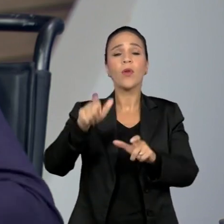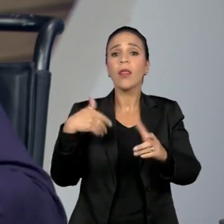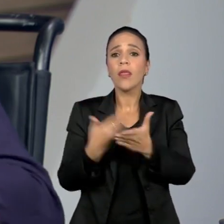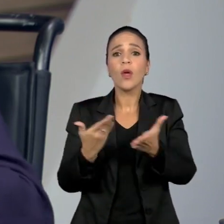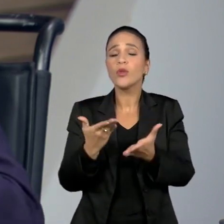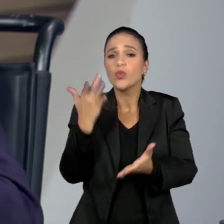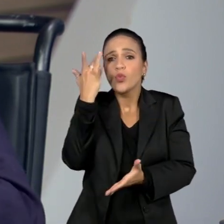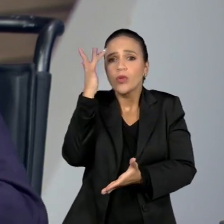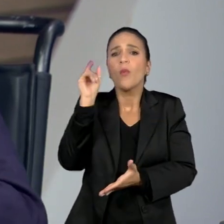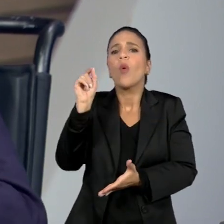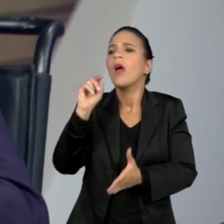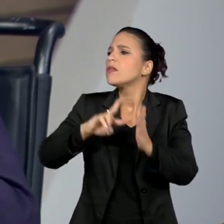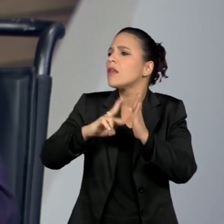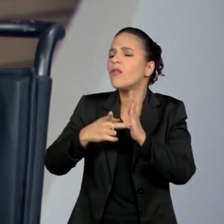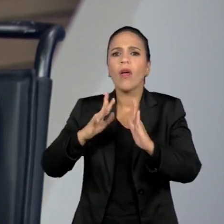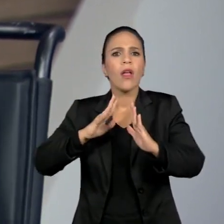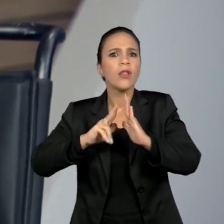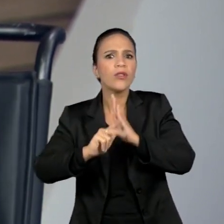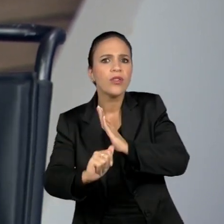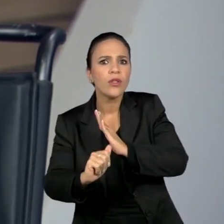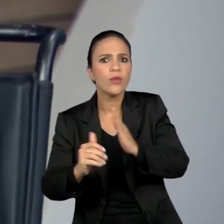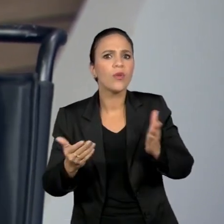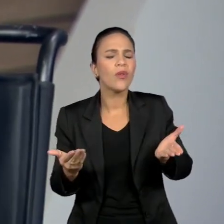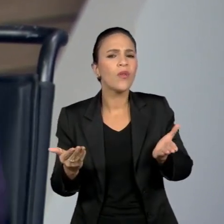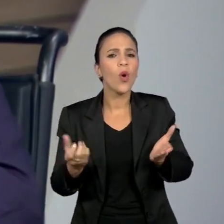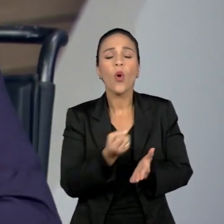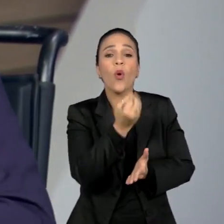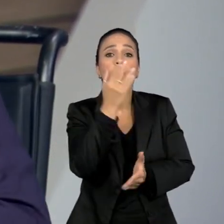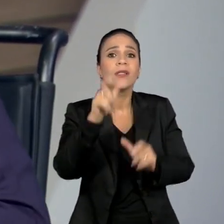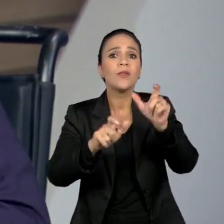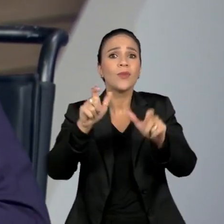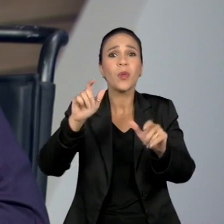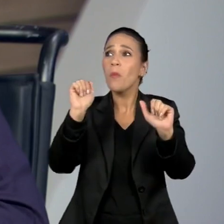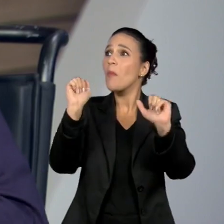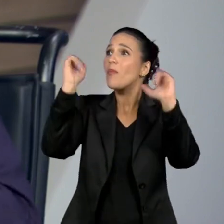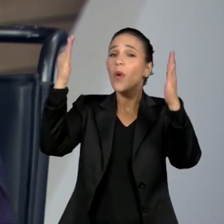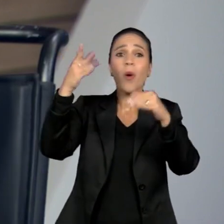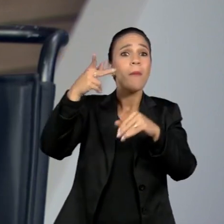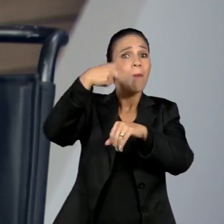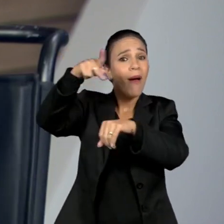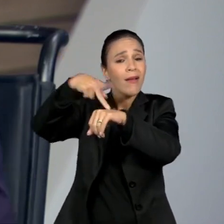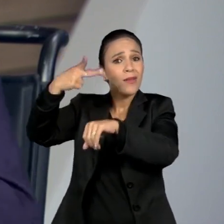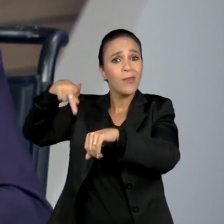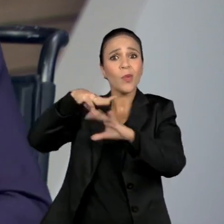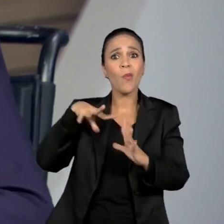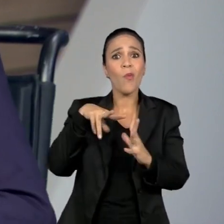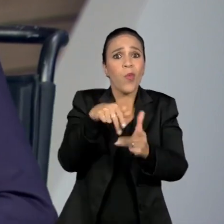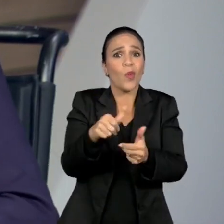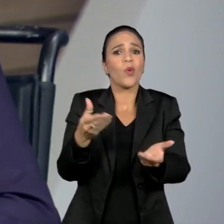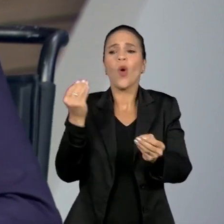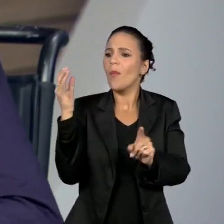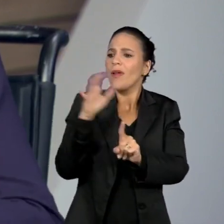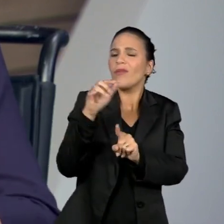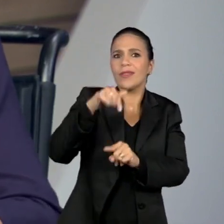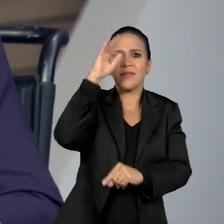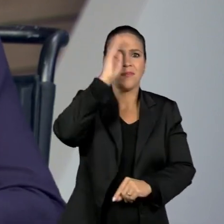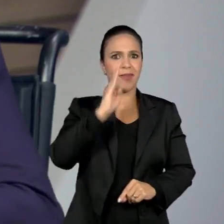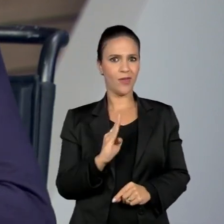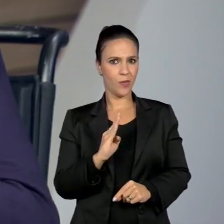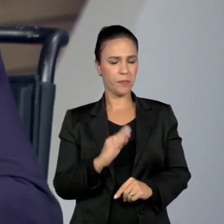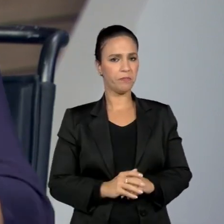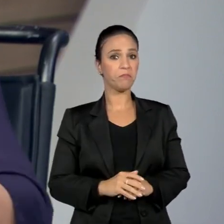vocês comentarem, mostrando que metade dos brasileiros vem como obrigação humanitária receber refugiados no país. Apenas 3 em cada